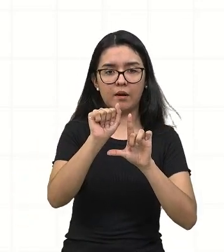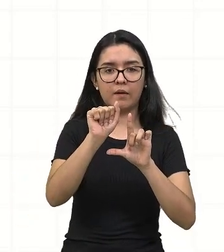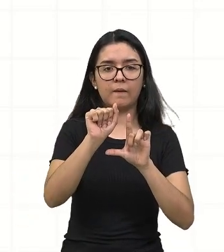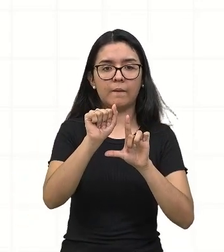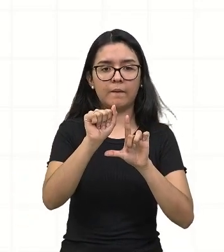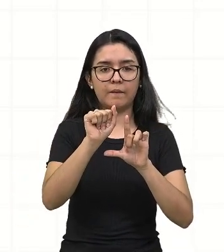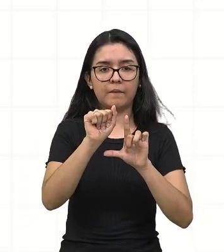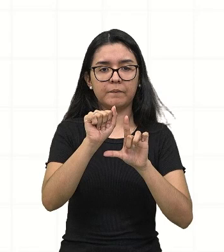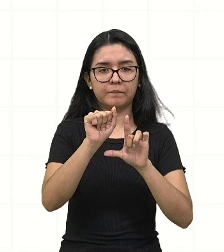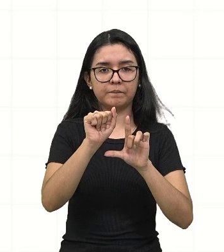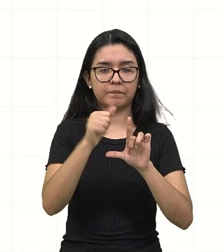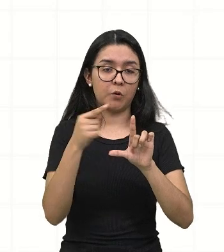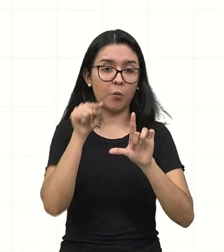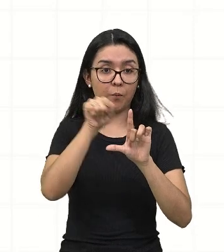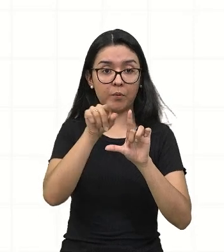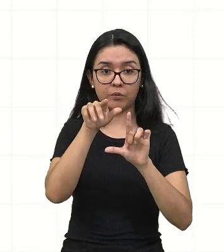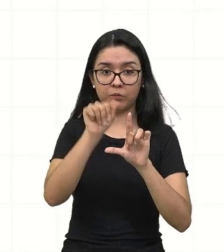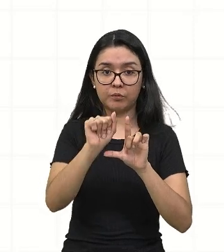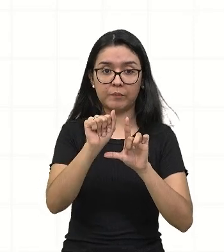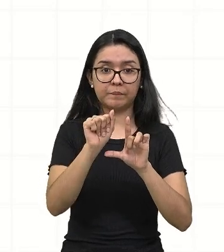é o ponto